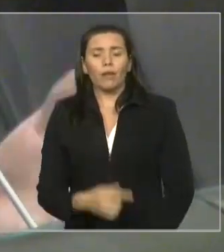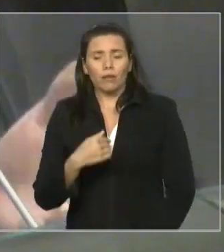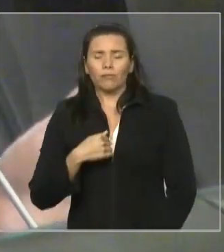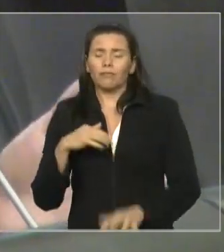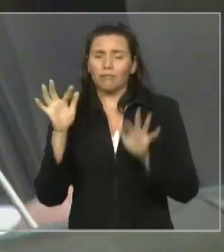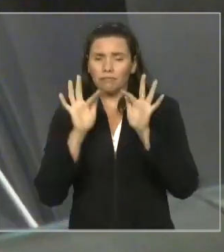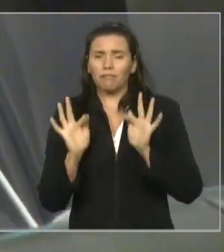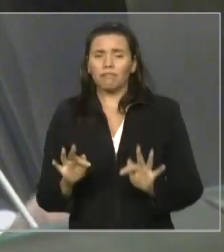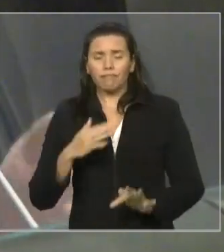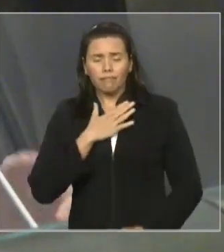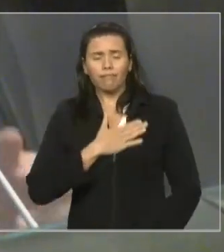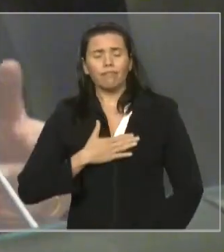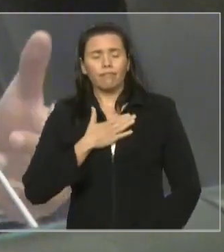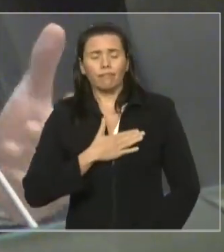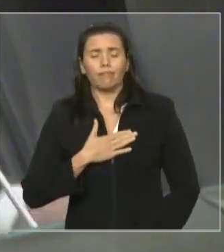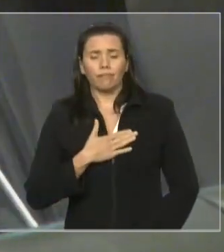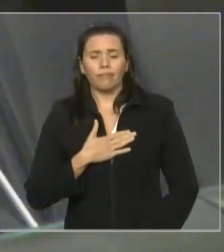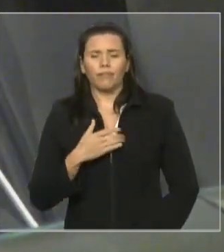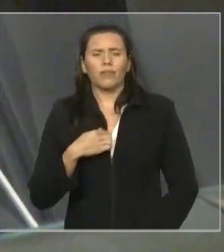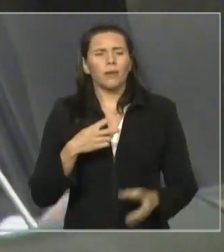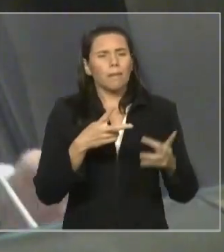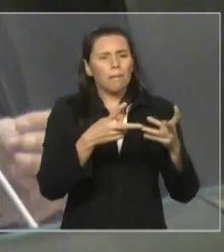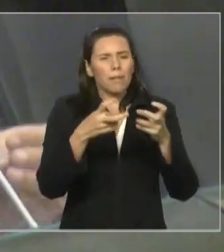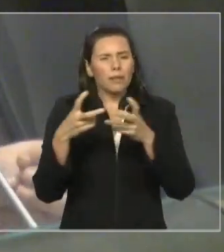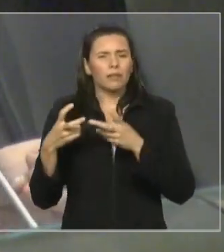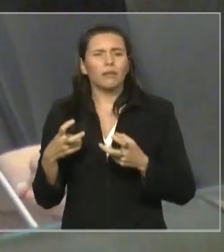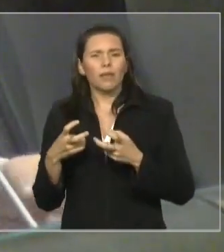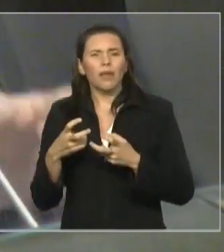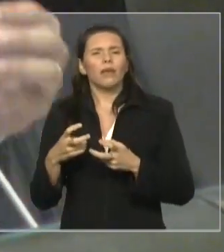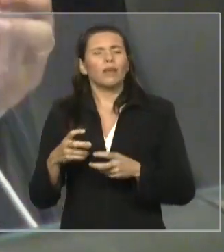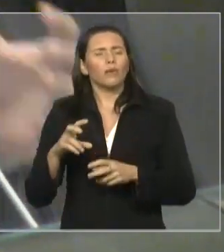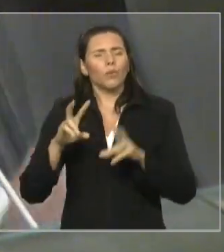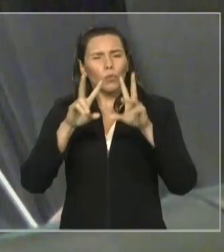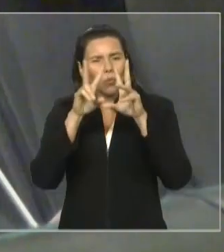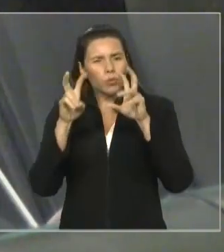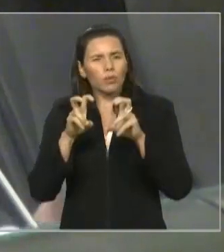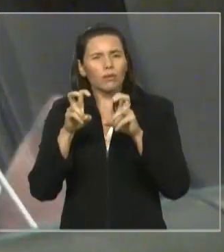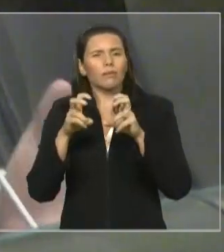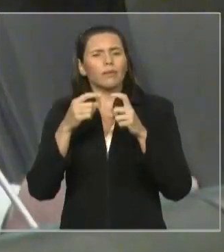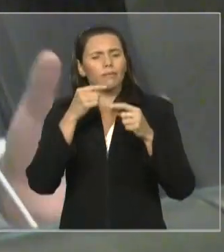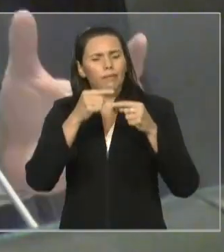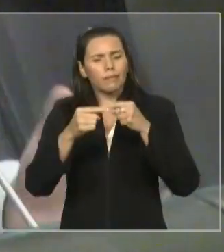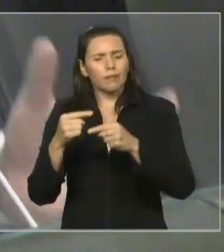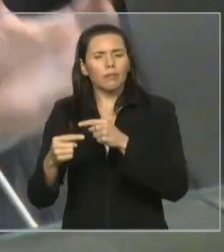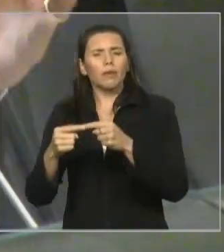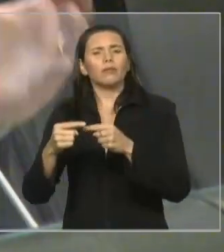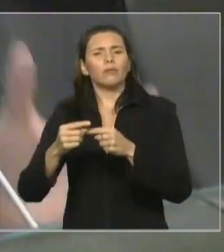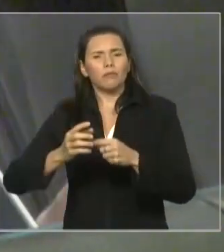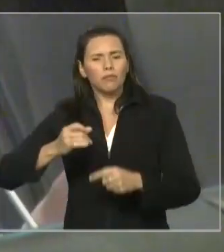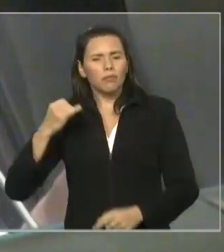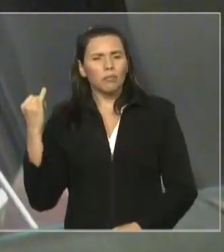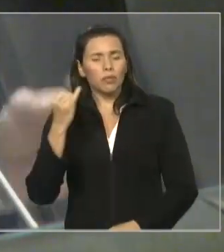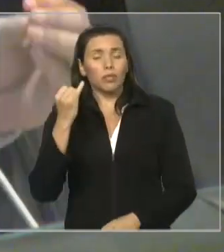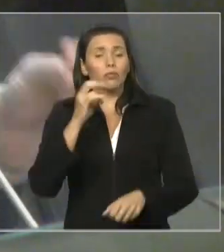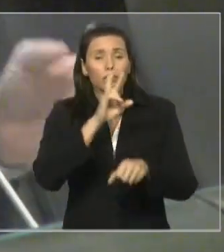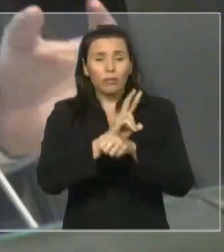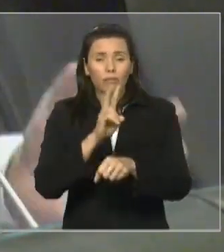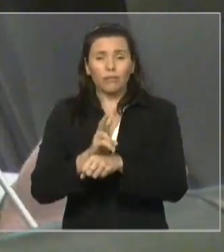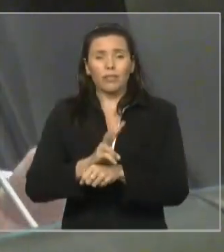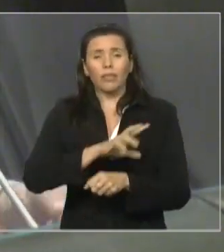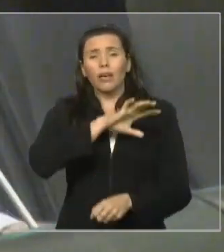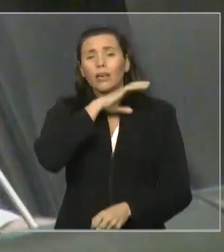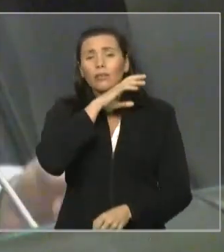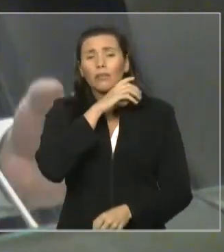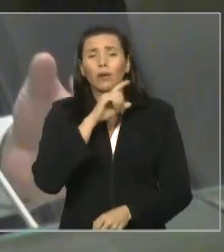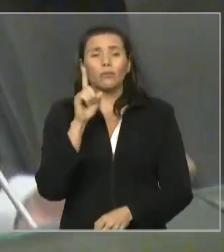feliz mesmo de ver que isso aqui está sendo debatido. E é importante lembrar sempre, defesa animal não é